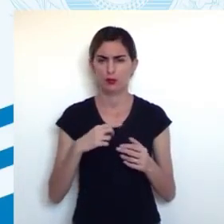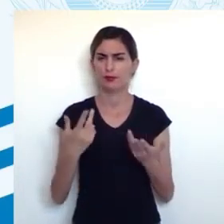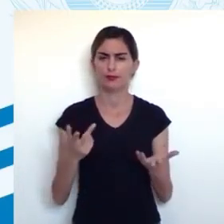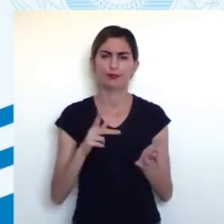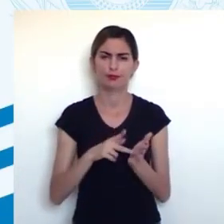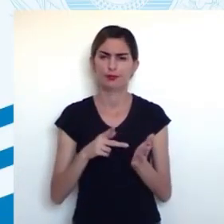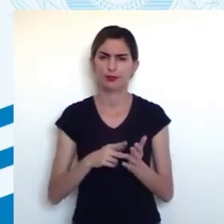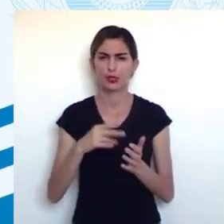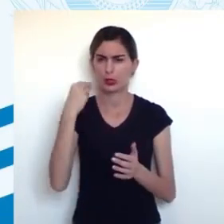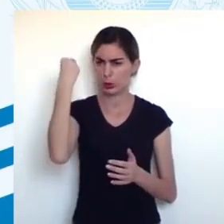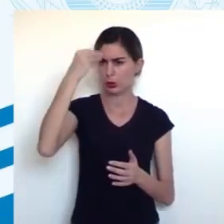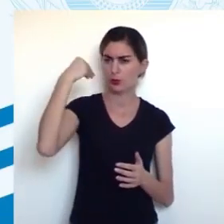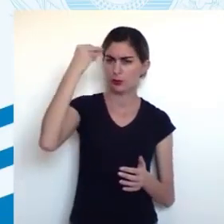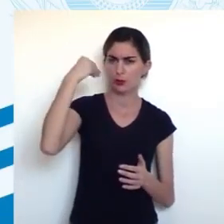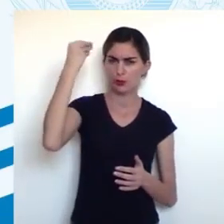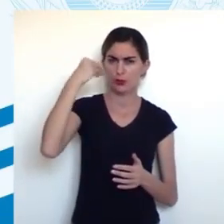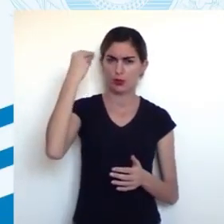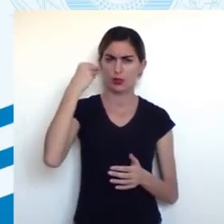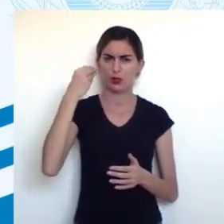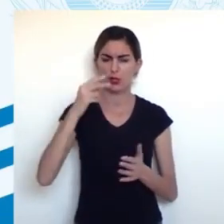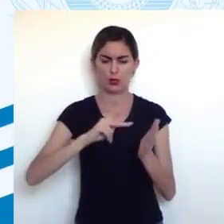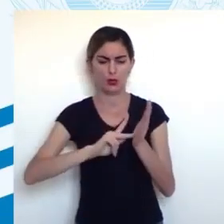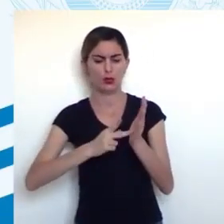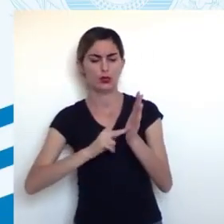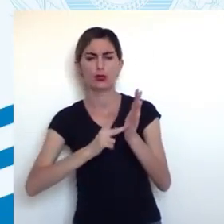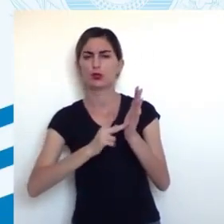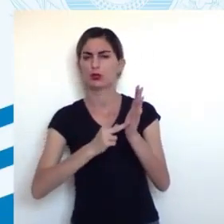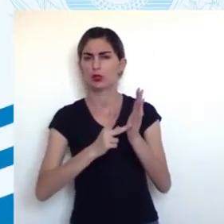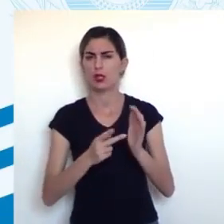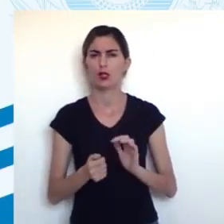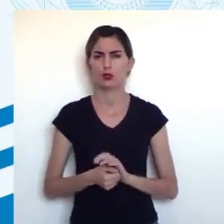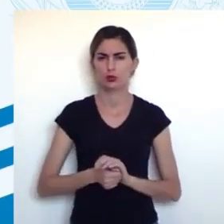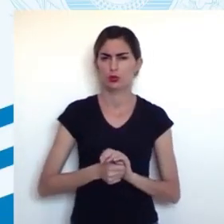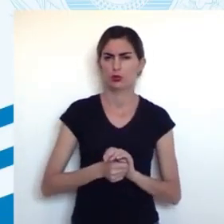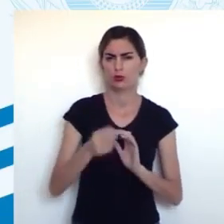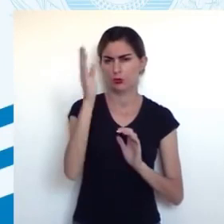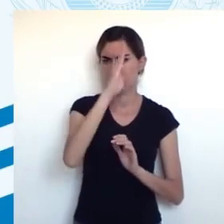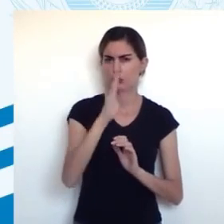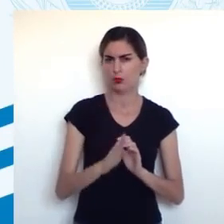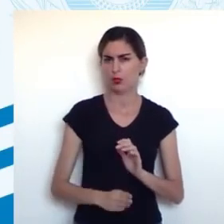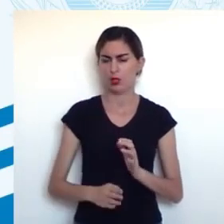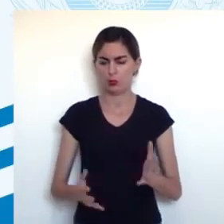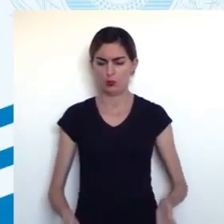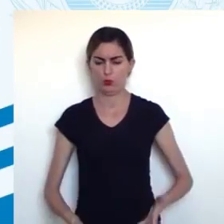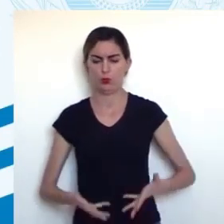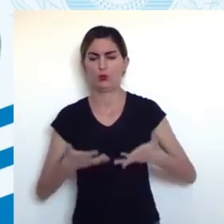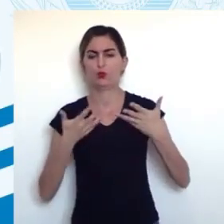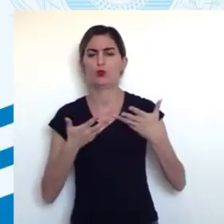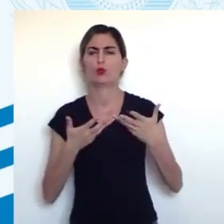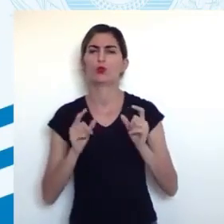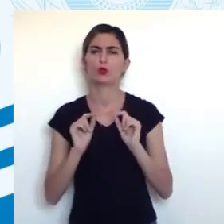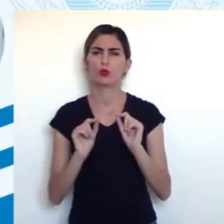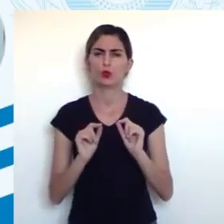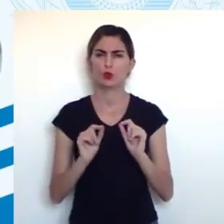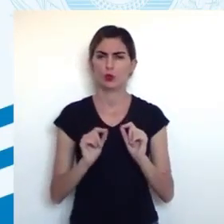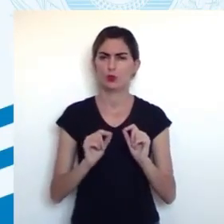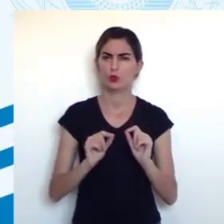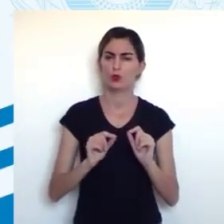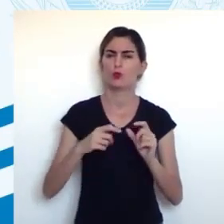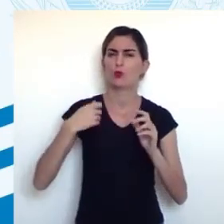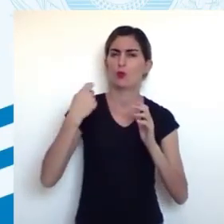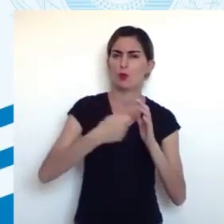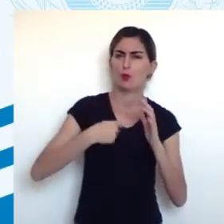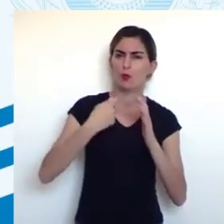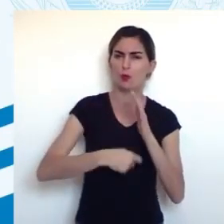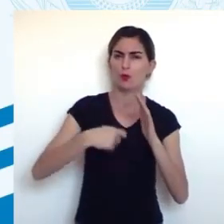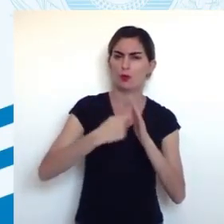na realidade, uma experiência desse sindicato, o anarcossindicalismo, para o Brasil, fortalecendo o quê? A causa